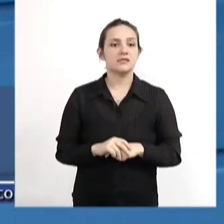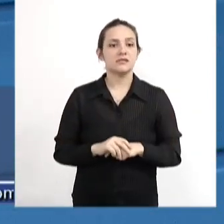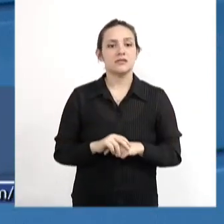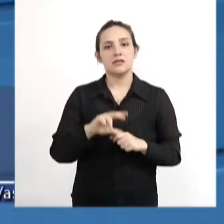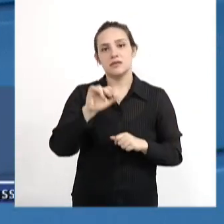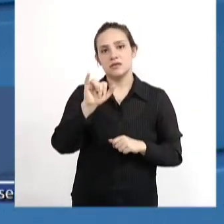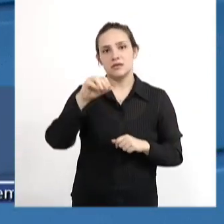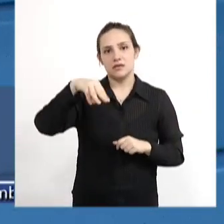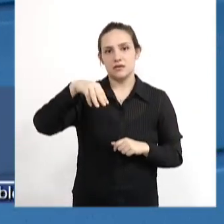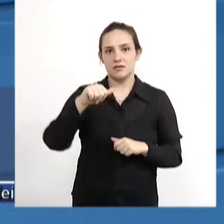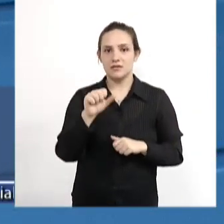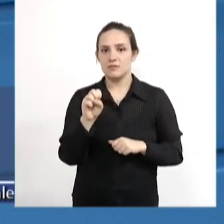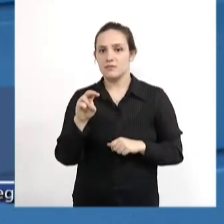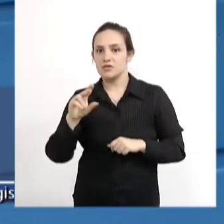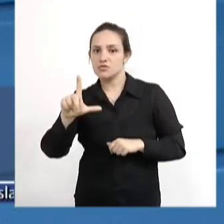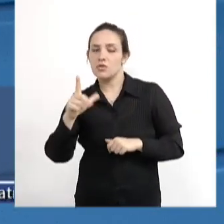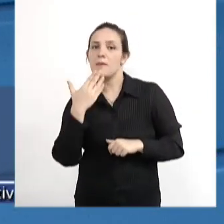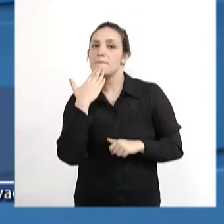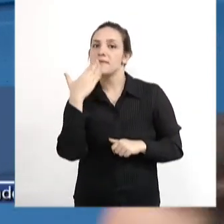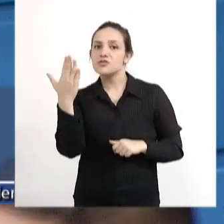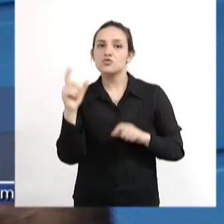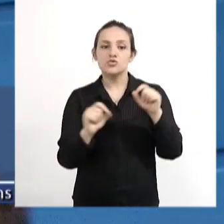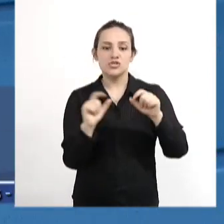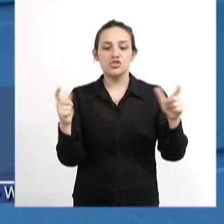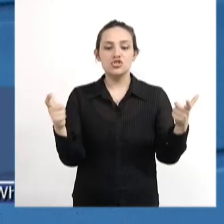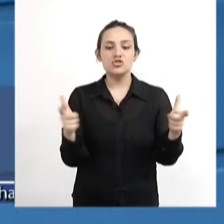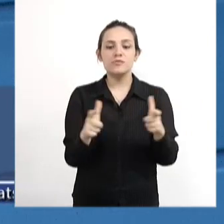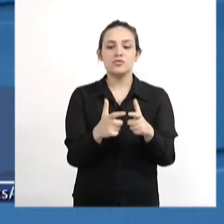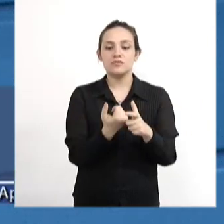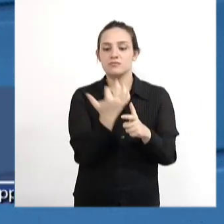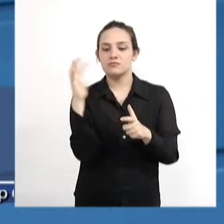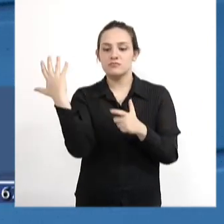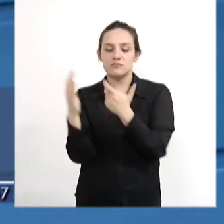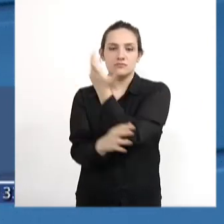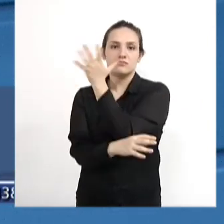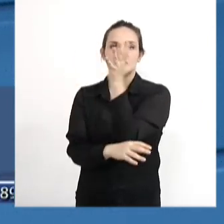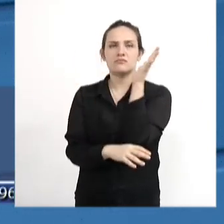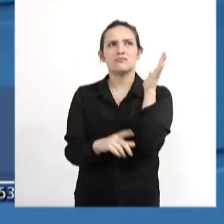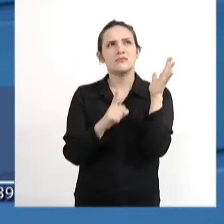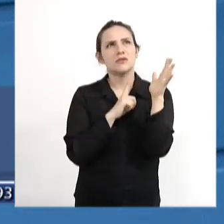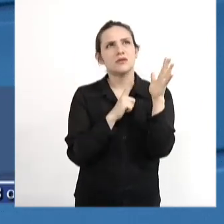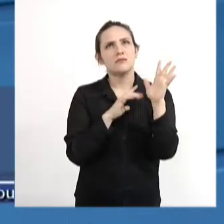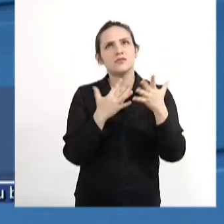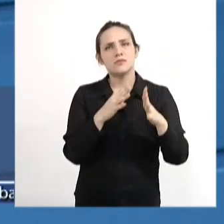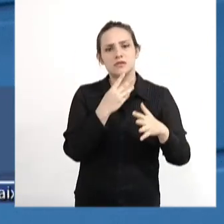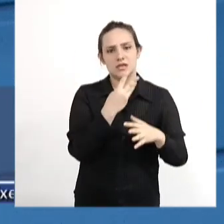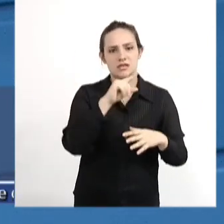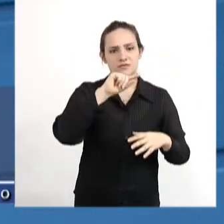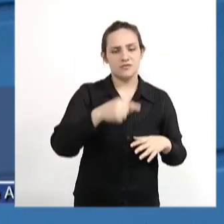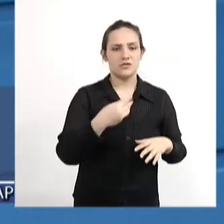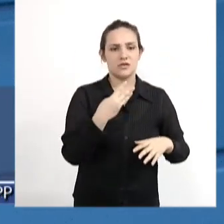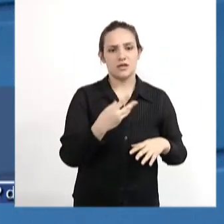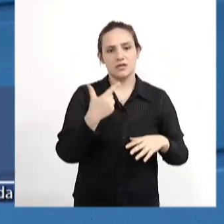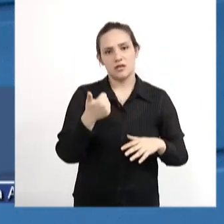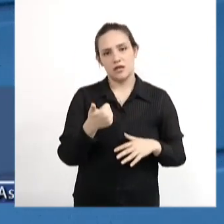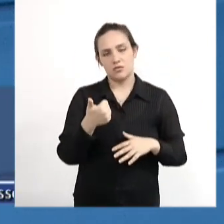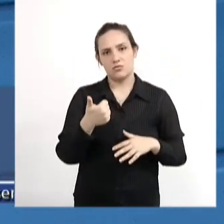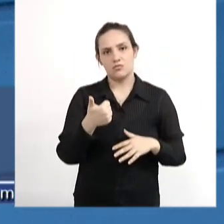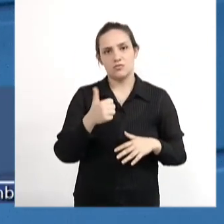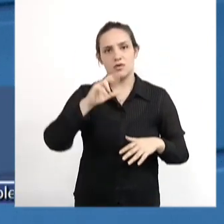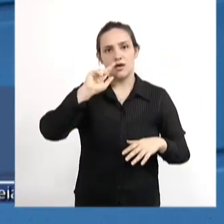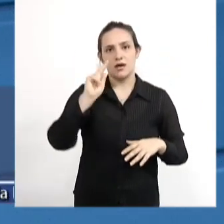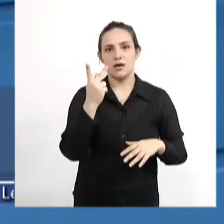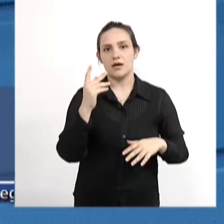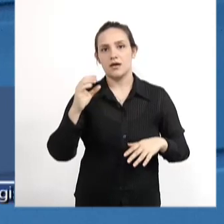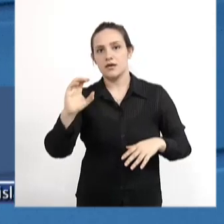solicitando autorização para supressão vegetal de uma área do cerrado equivalente a 3,31 hectares